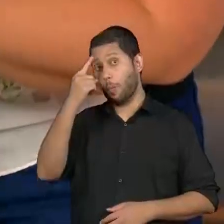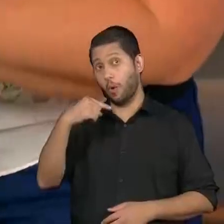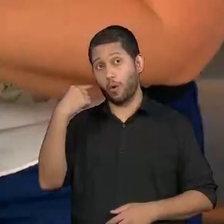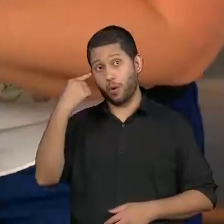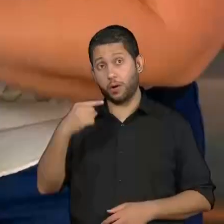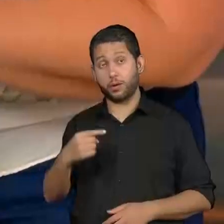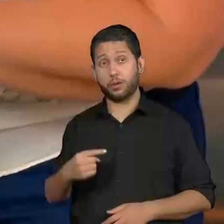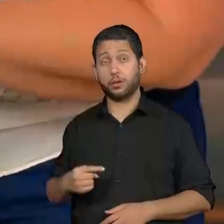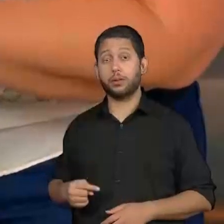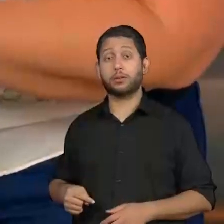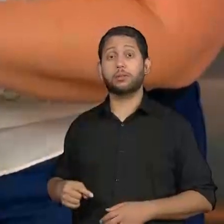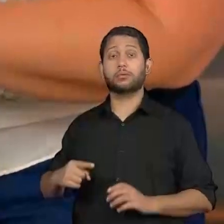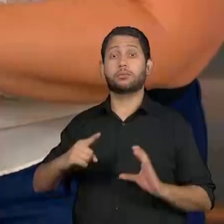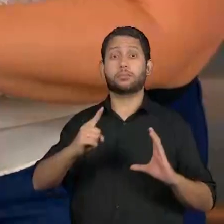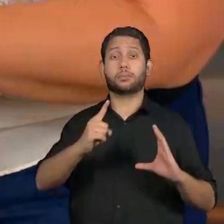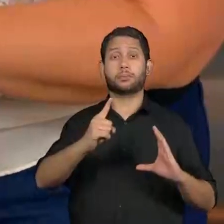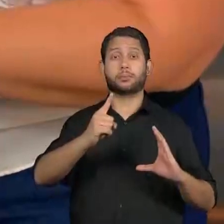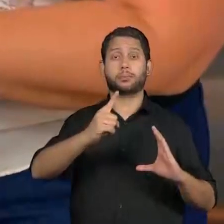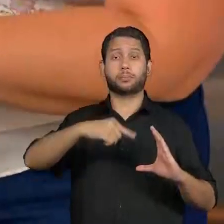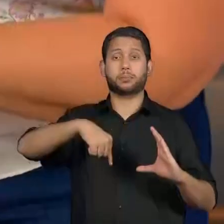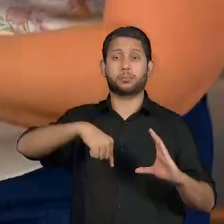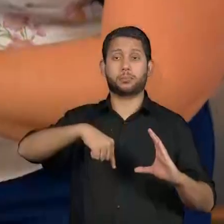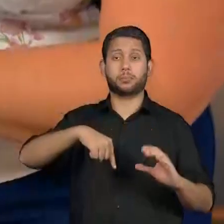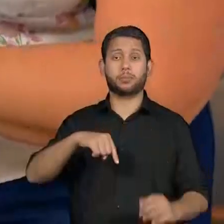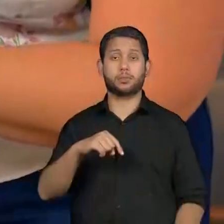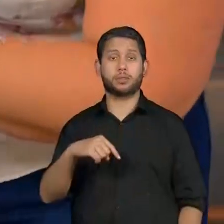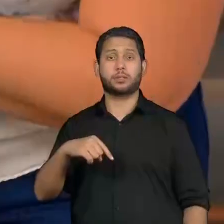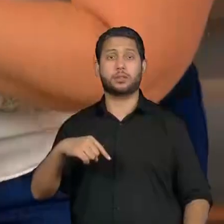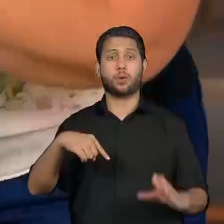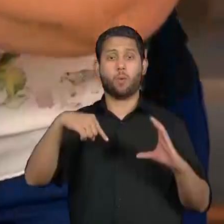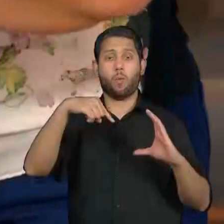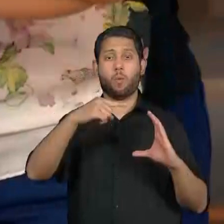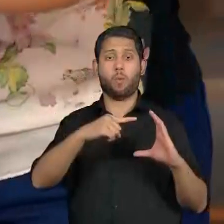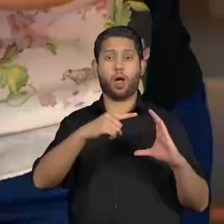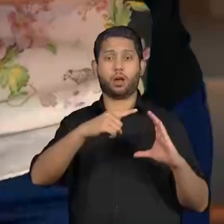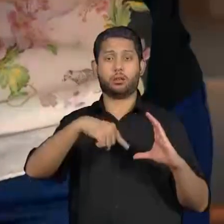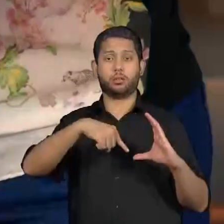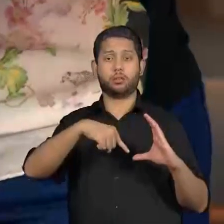hora, do 4 ele vai para o 5.